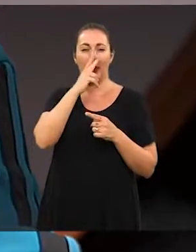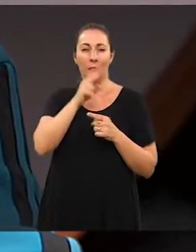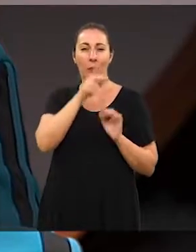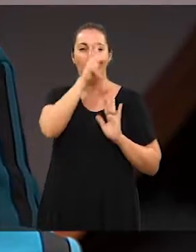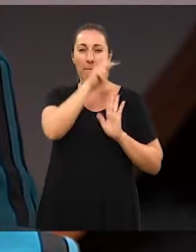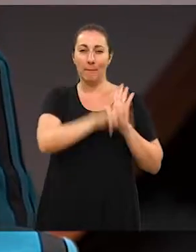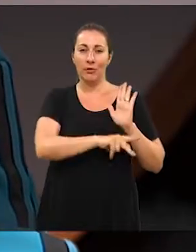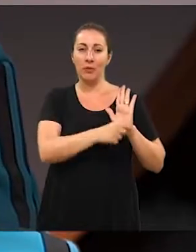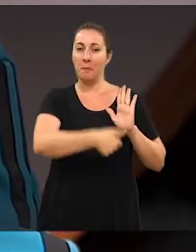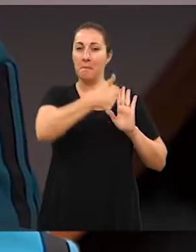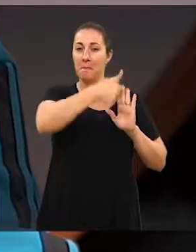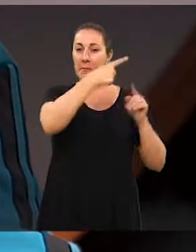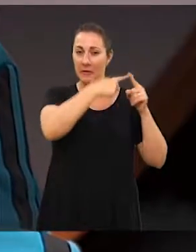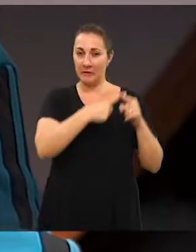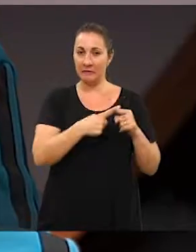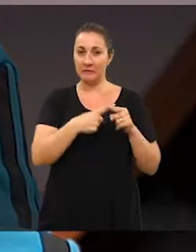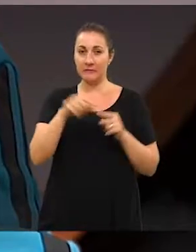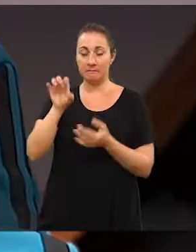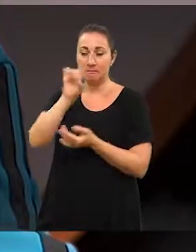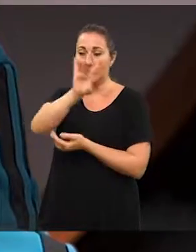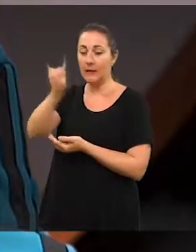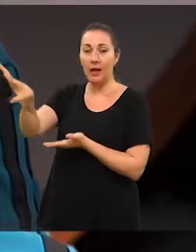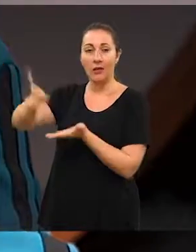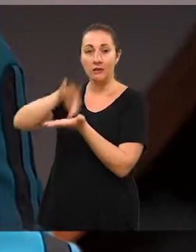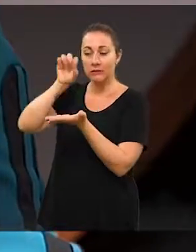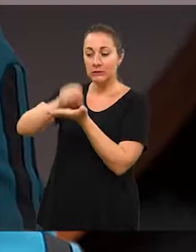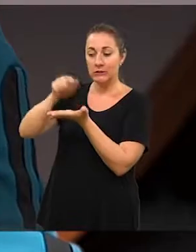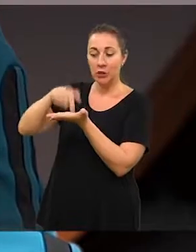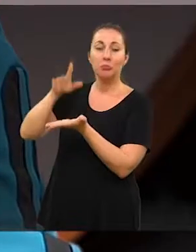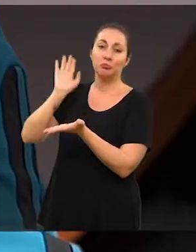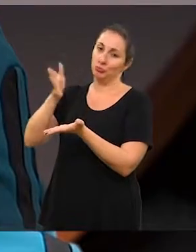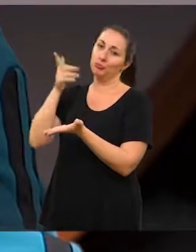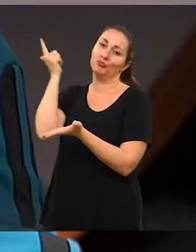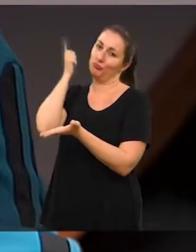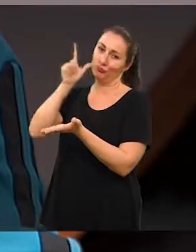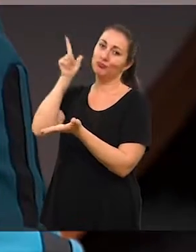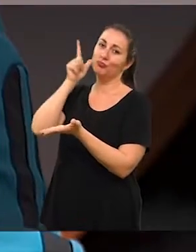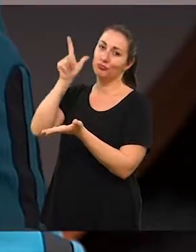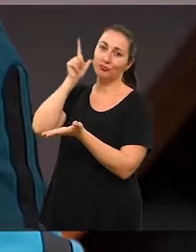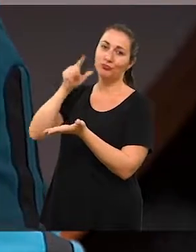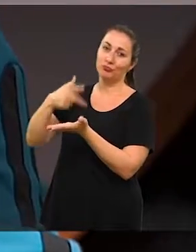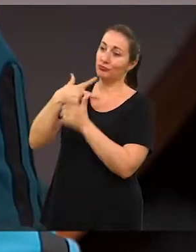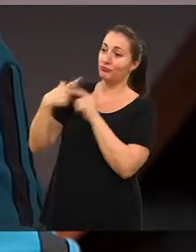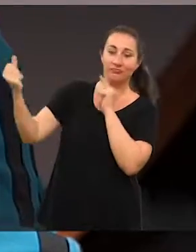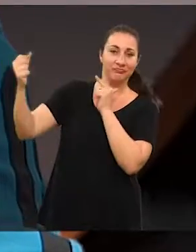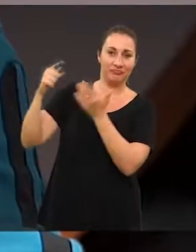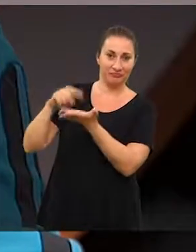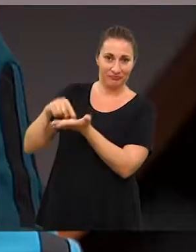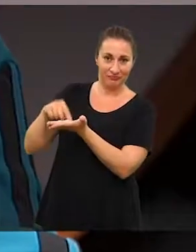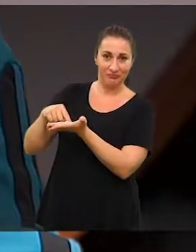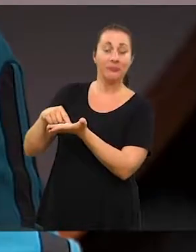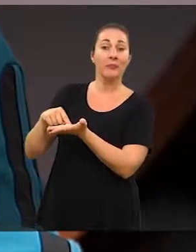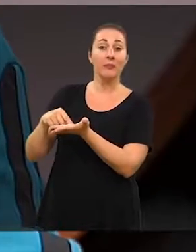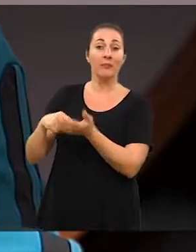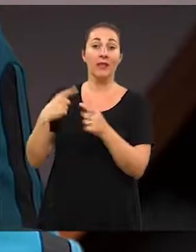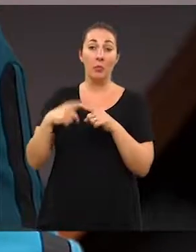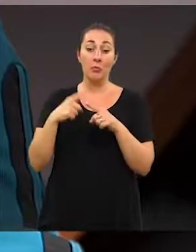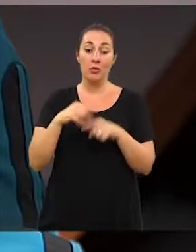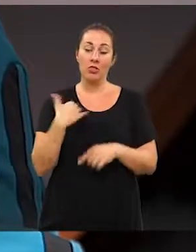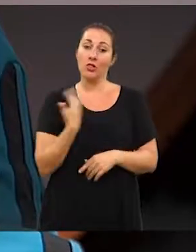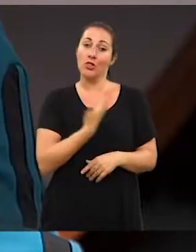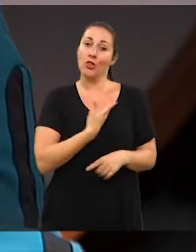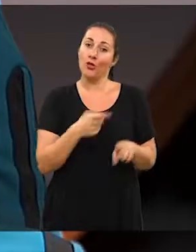por ser o primeiro, todos já são vencedores. Essa, para nós, e nós também somos vencedores,